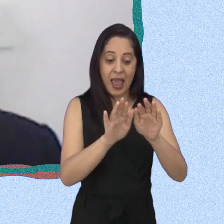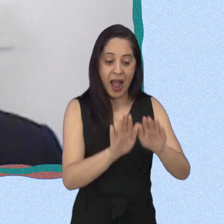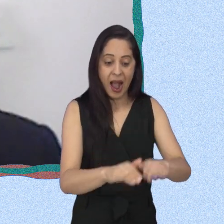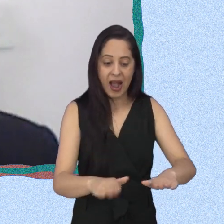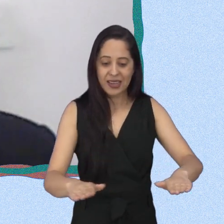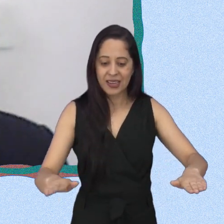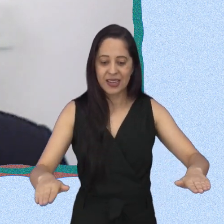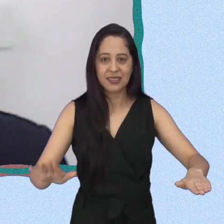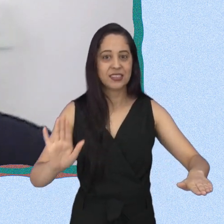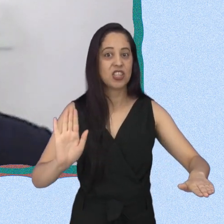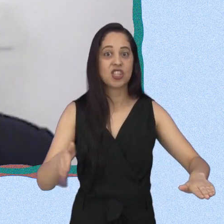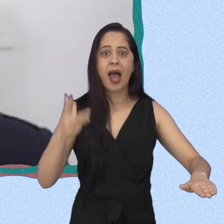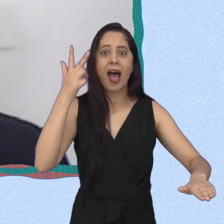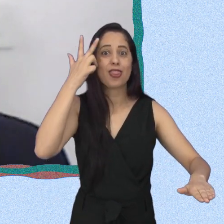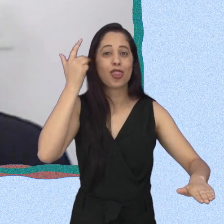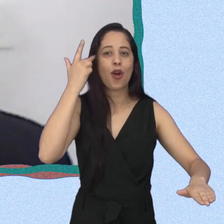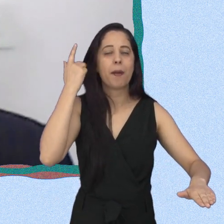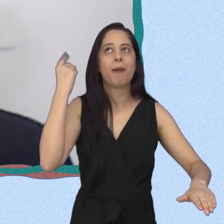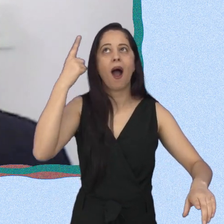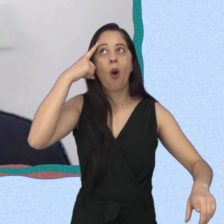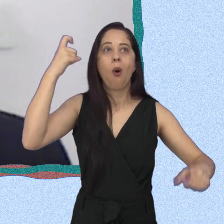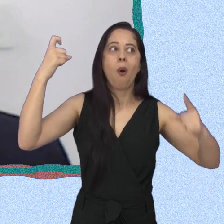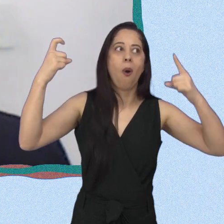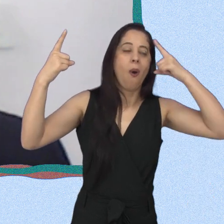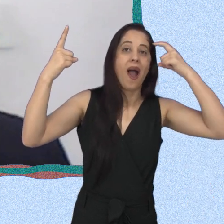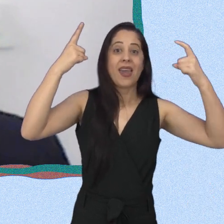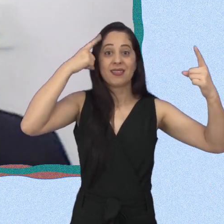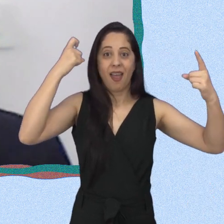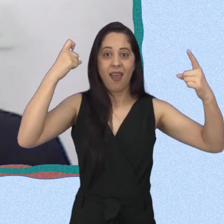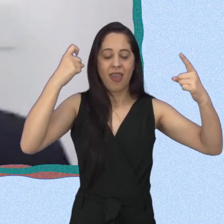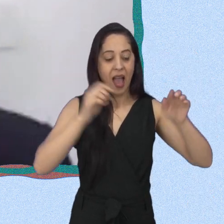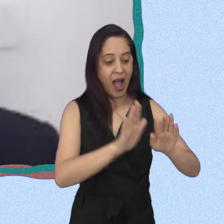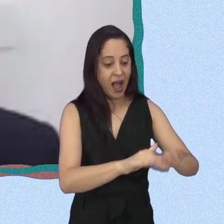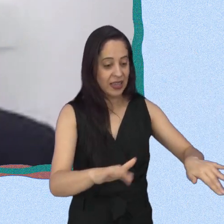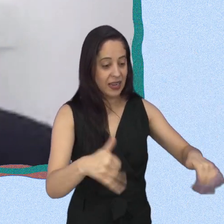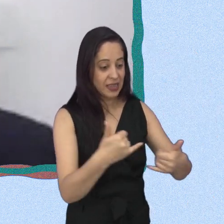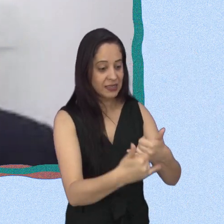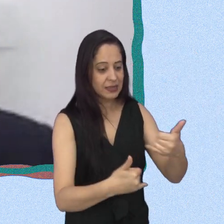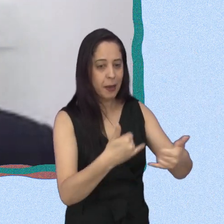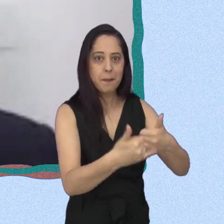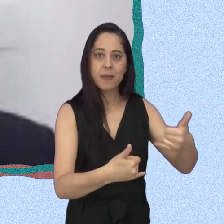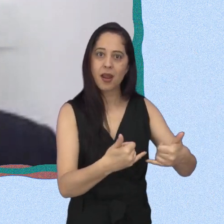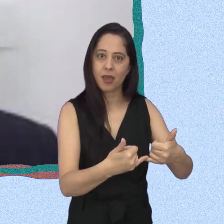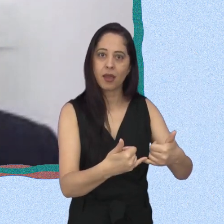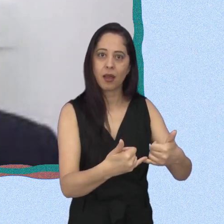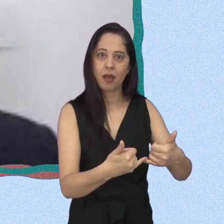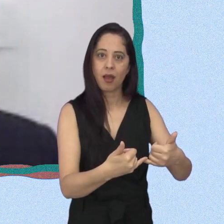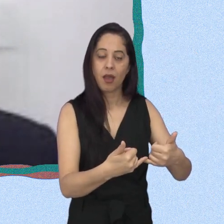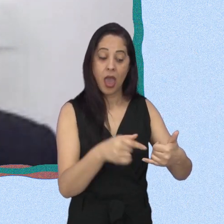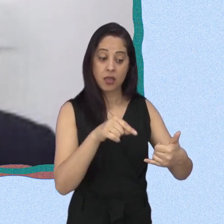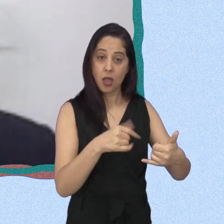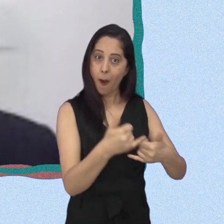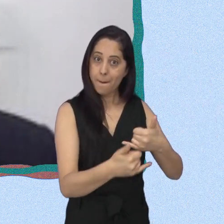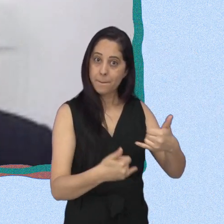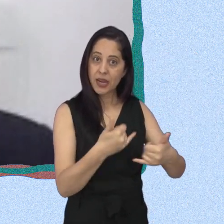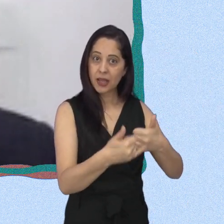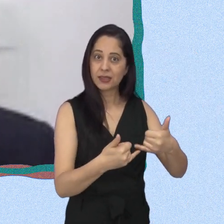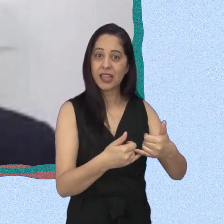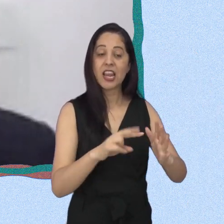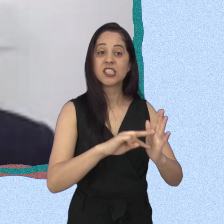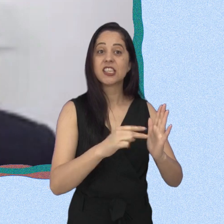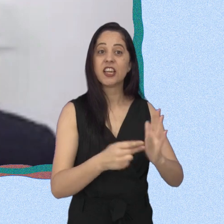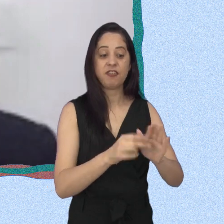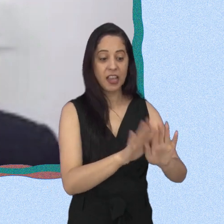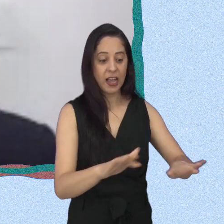criança, por si só, é criativa. A criança brinca. E a brincadeira é o meio pelo qual ela